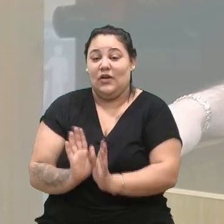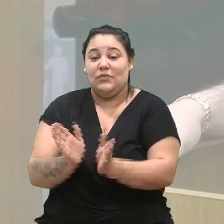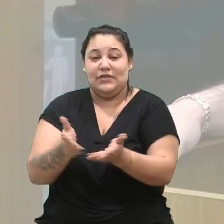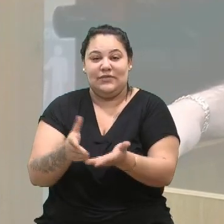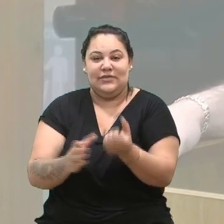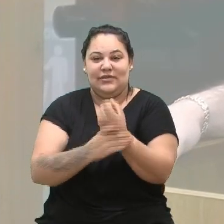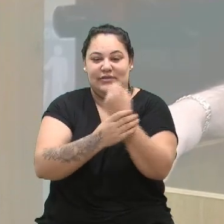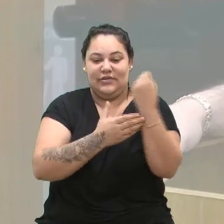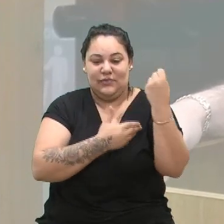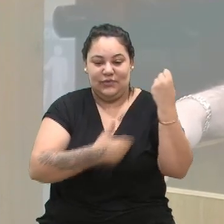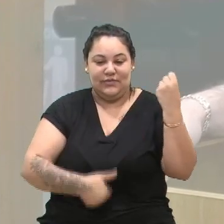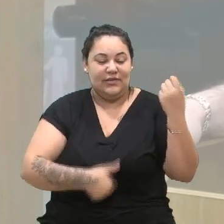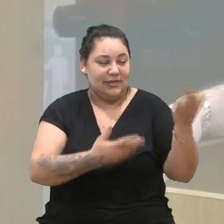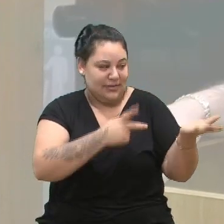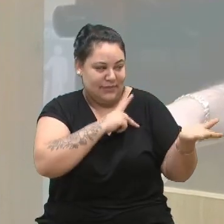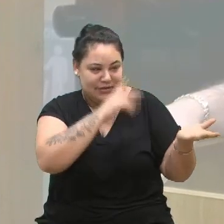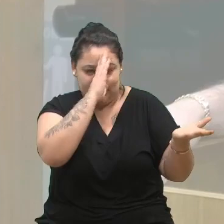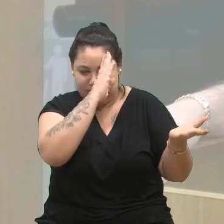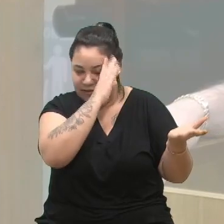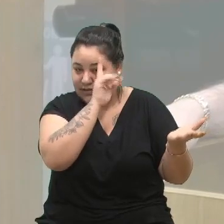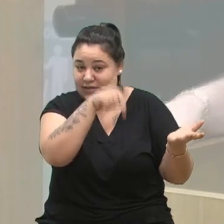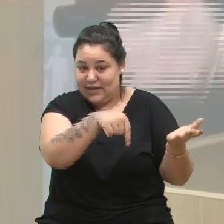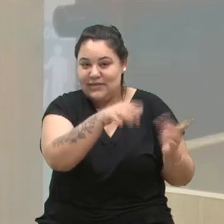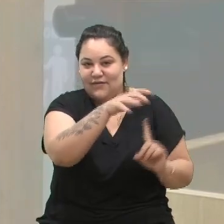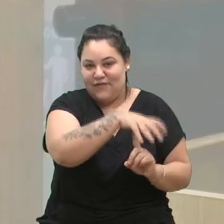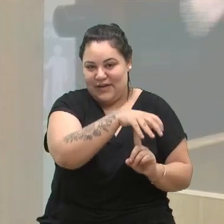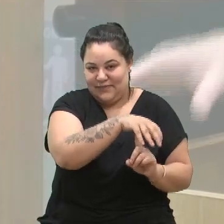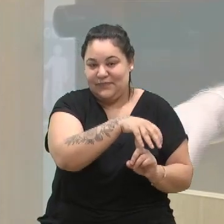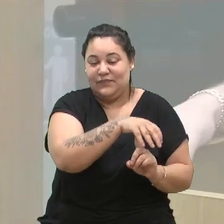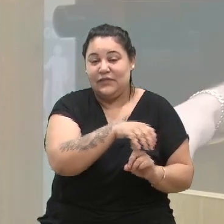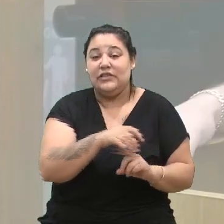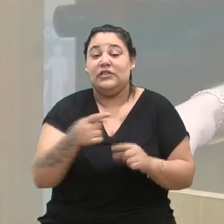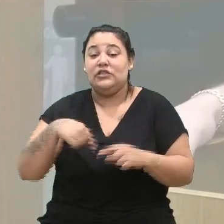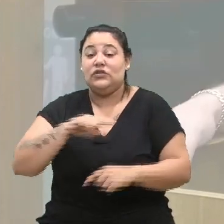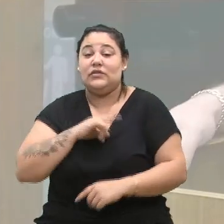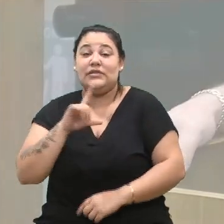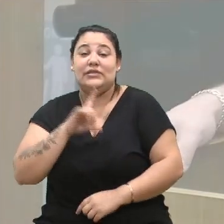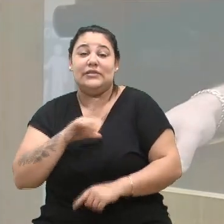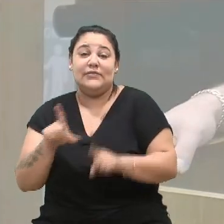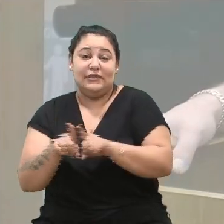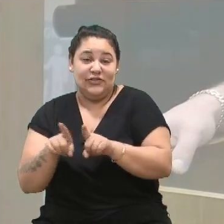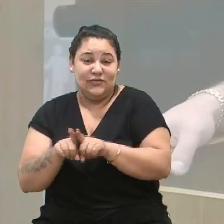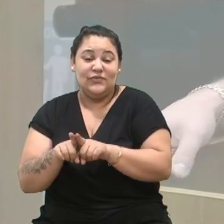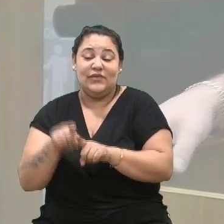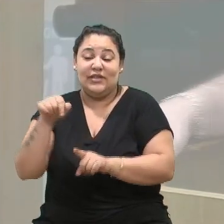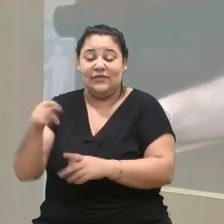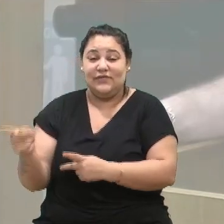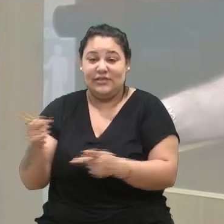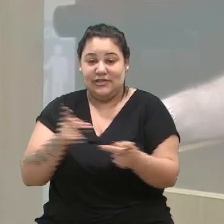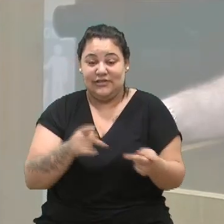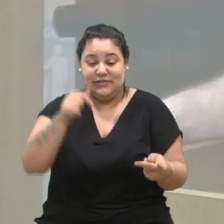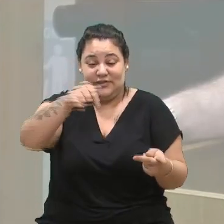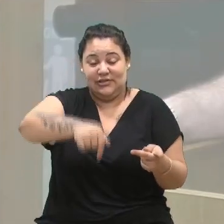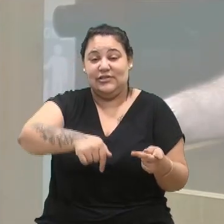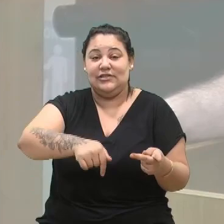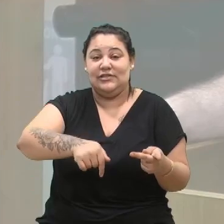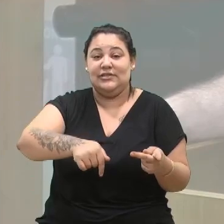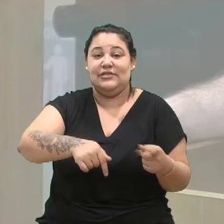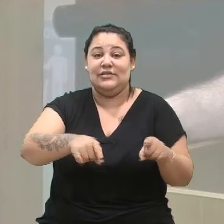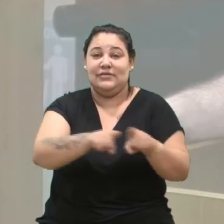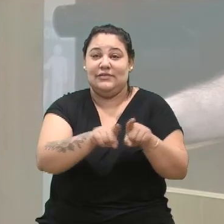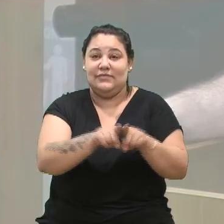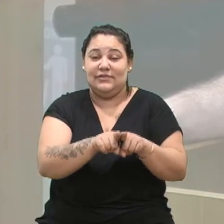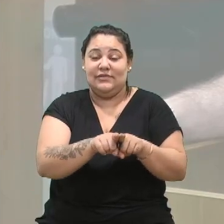presidente Bressan, nessa feira, e também tivemos nessa feira visitando, e aqui eu pego também um pouquinho da pauta do